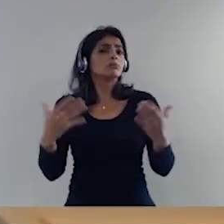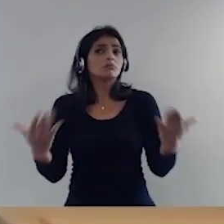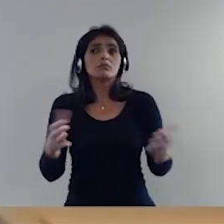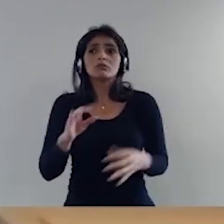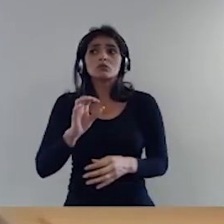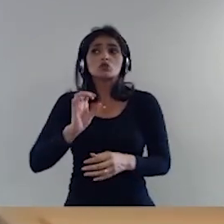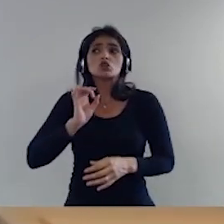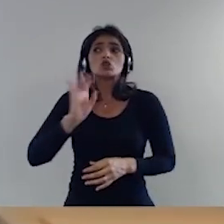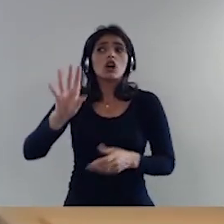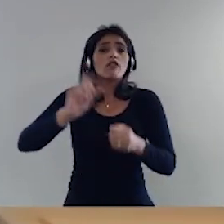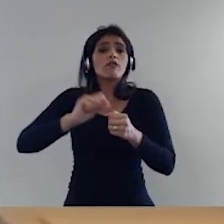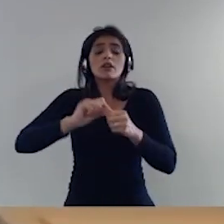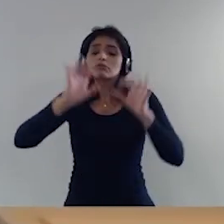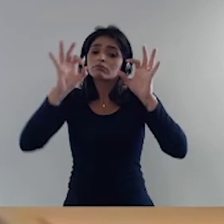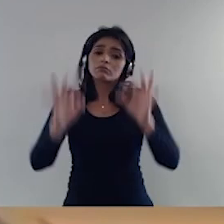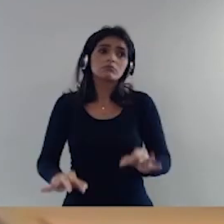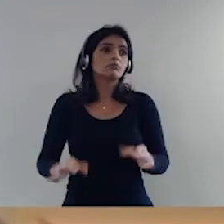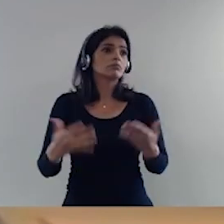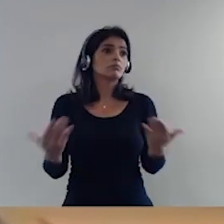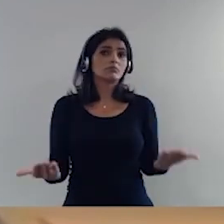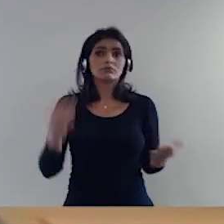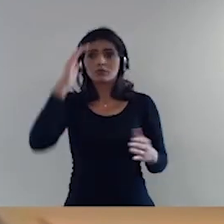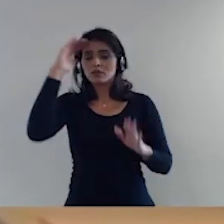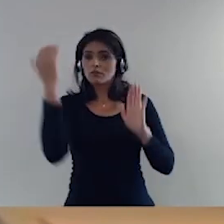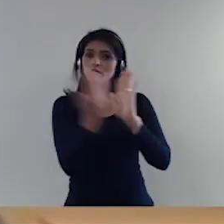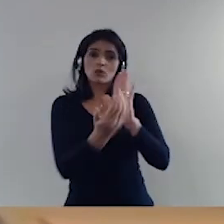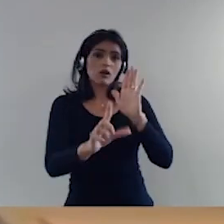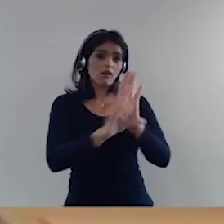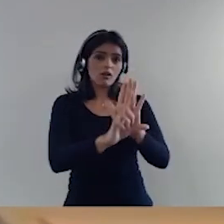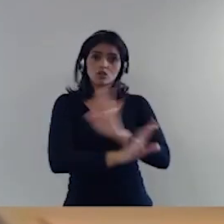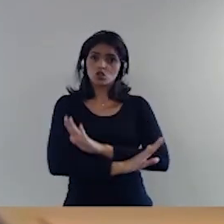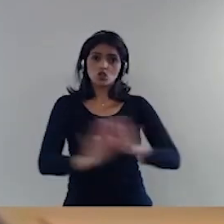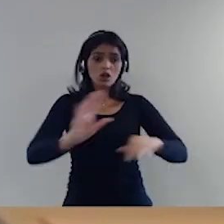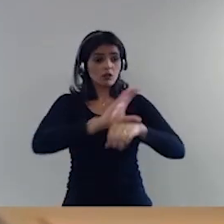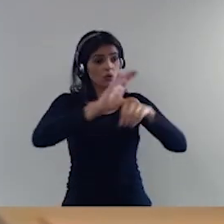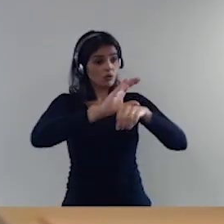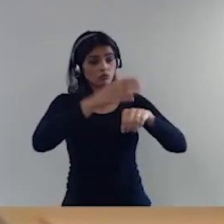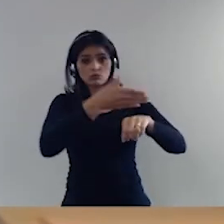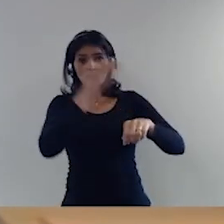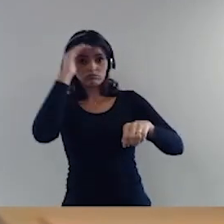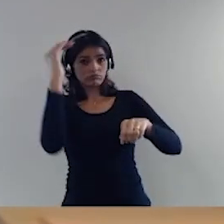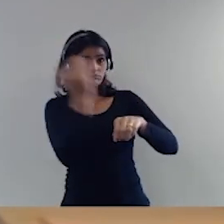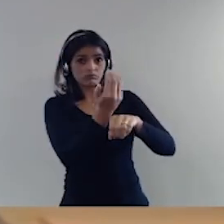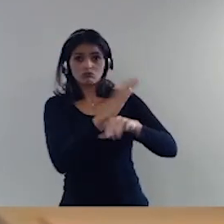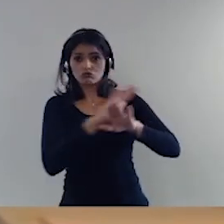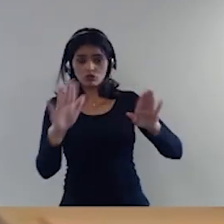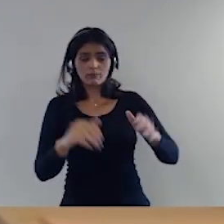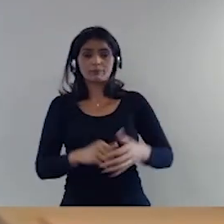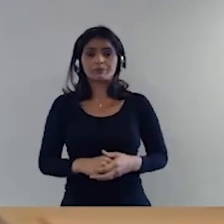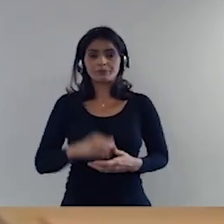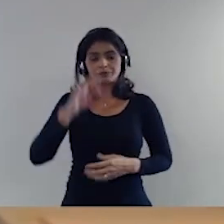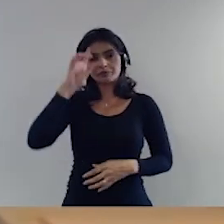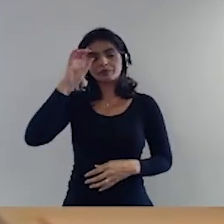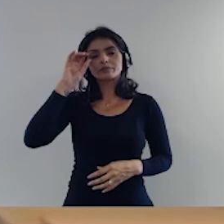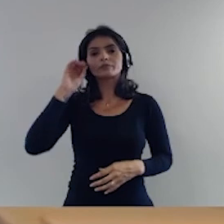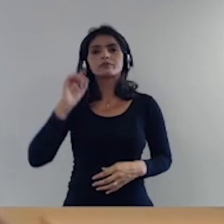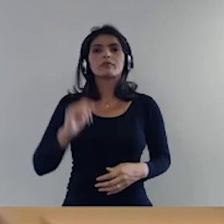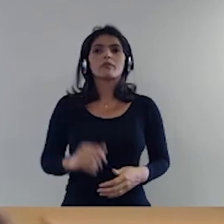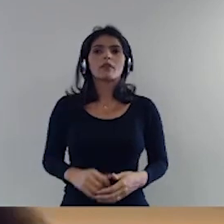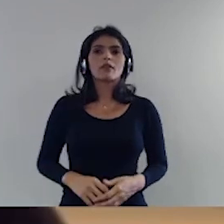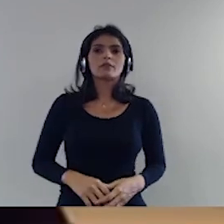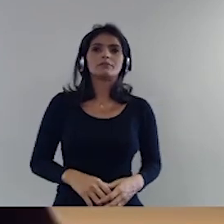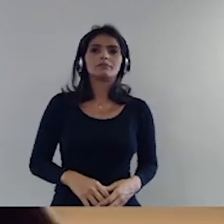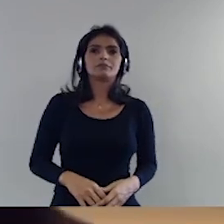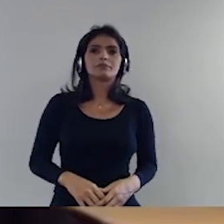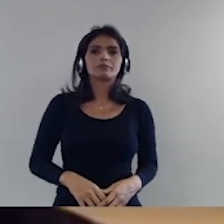do que aplicar o princípio federativo previsto na Constituição. Uma outra